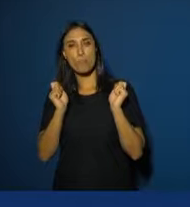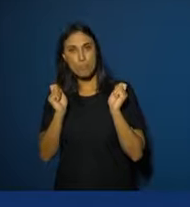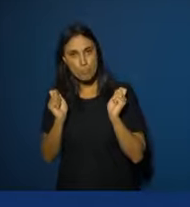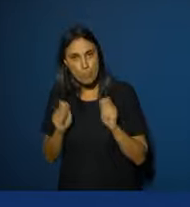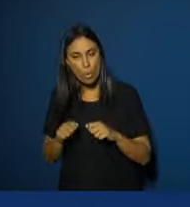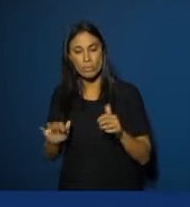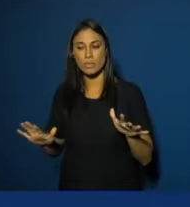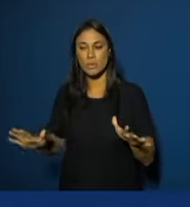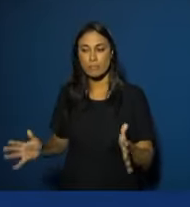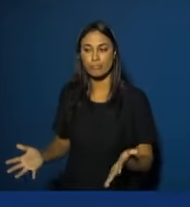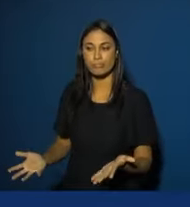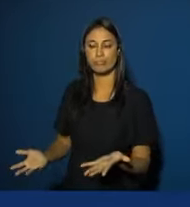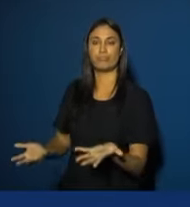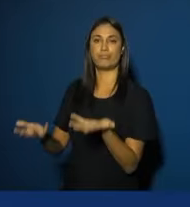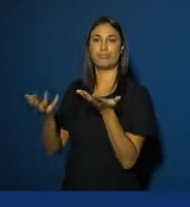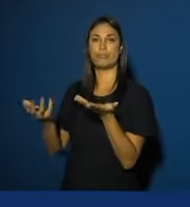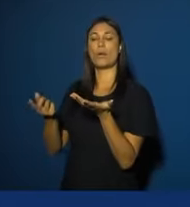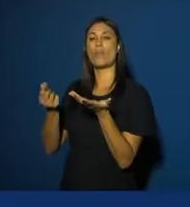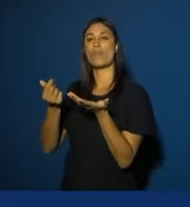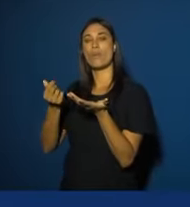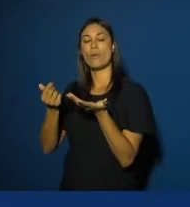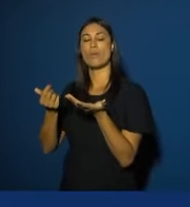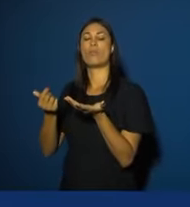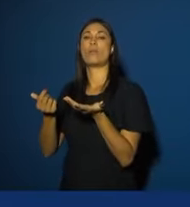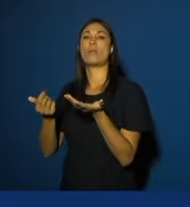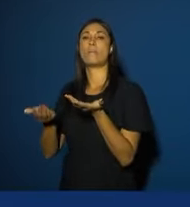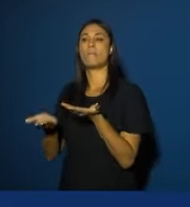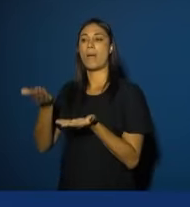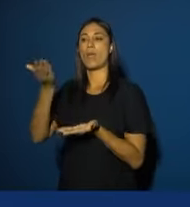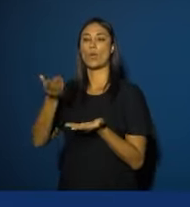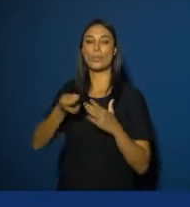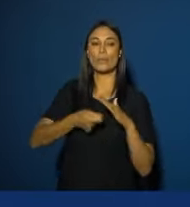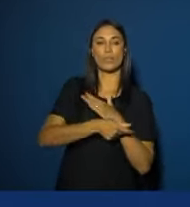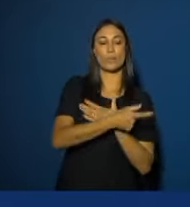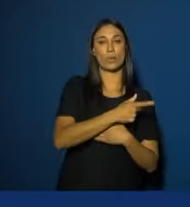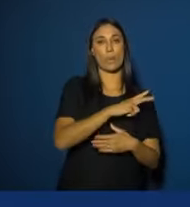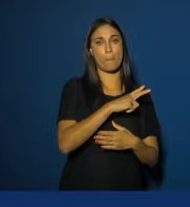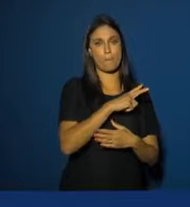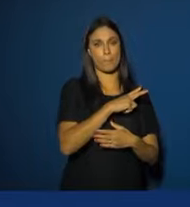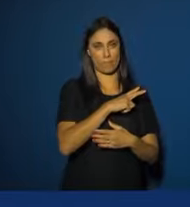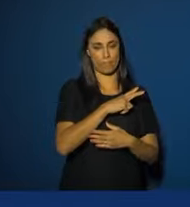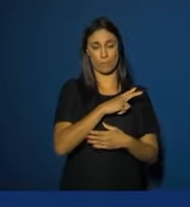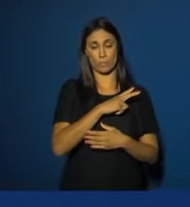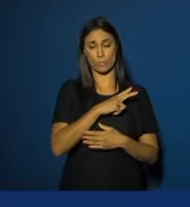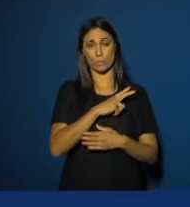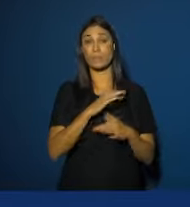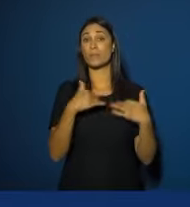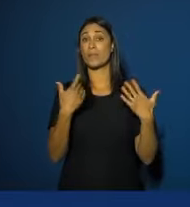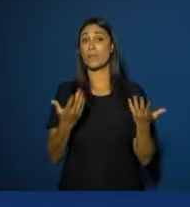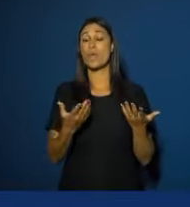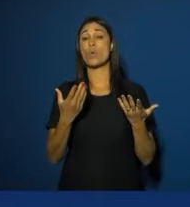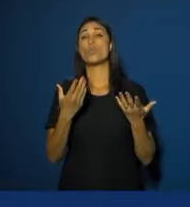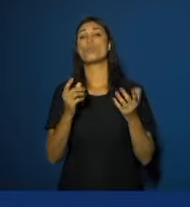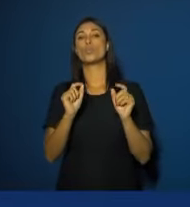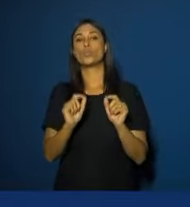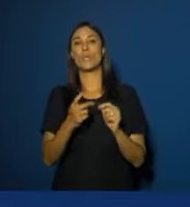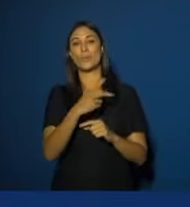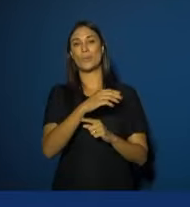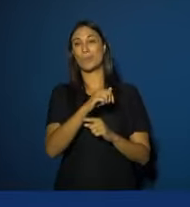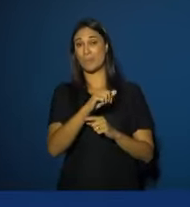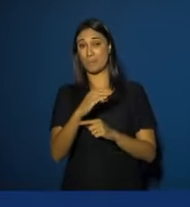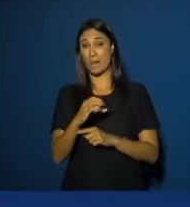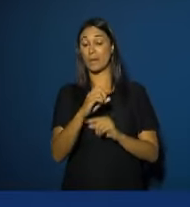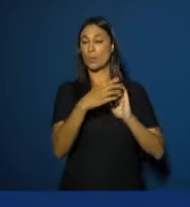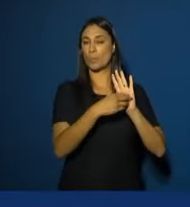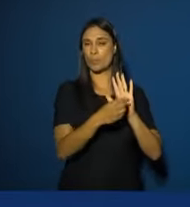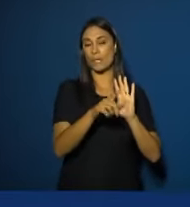alavanca para um volume muito maior do investimento privado. Então, a concepção da modelagem do PAC é